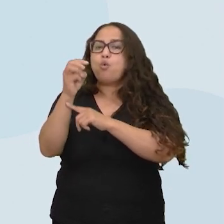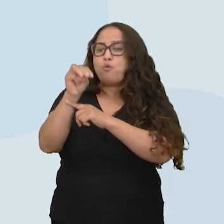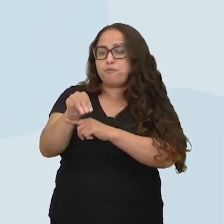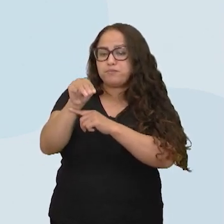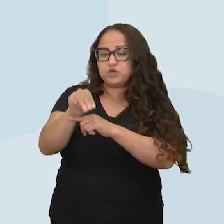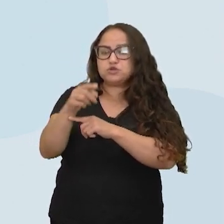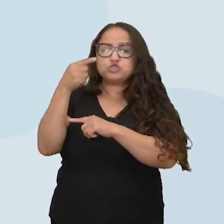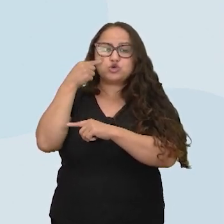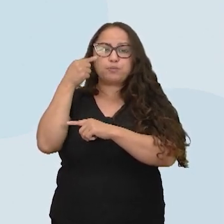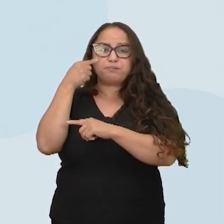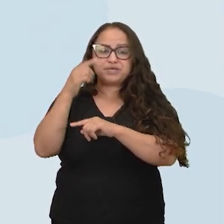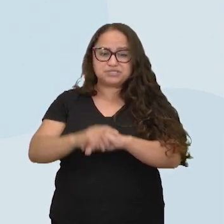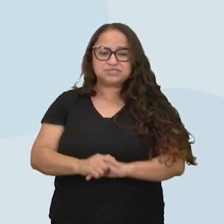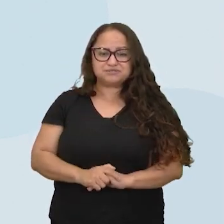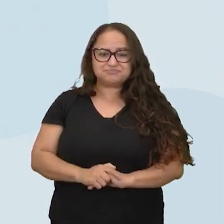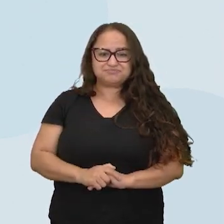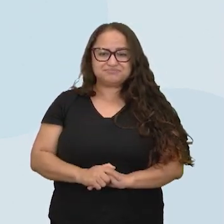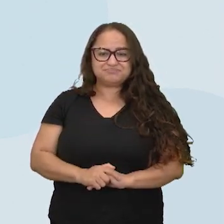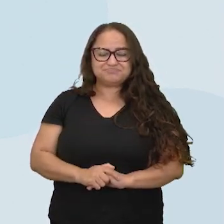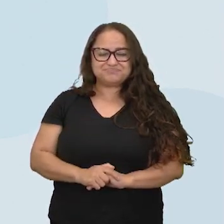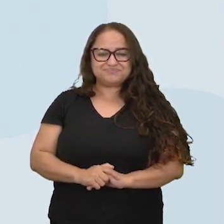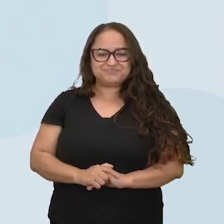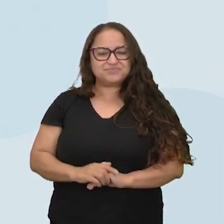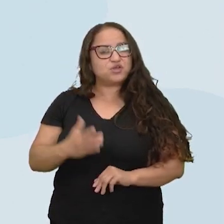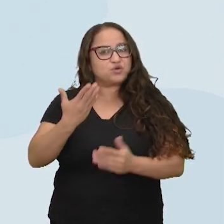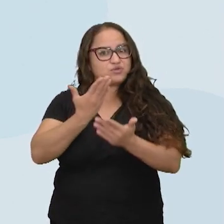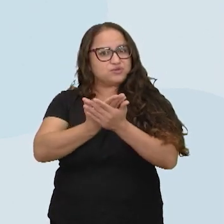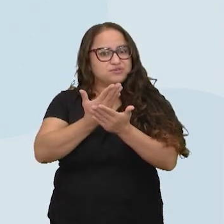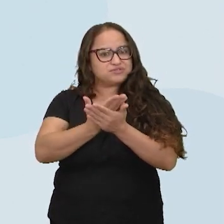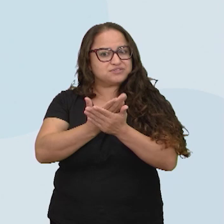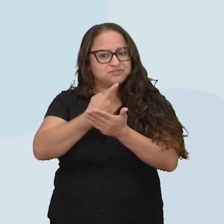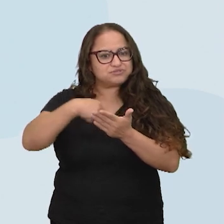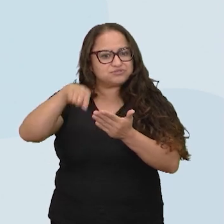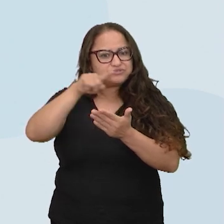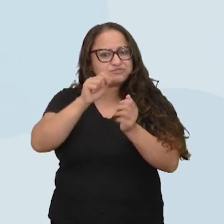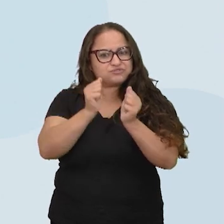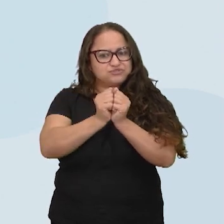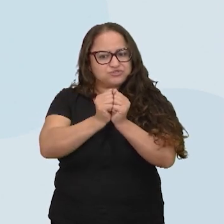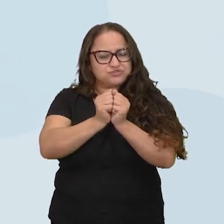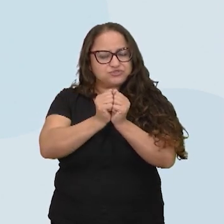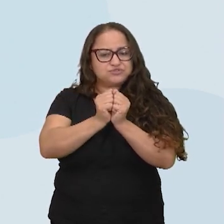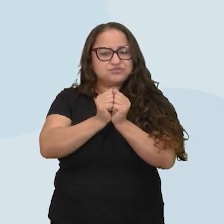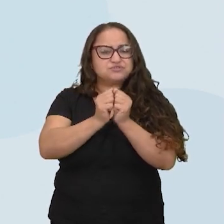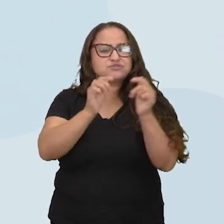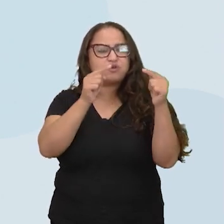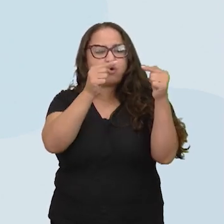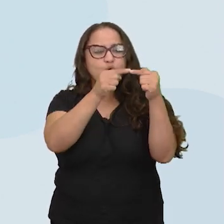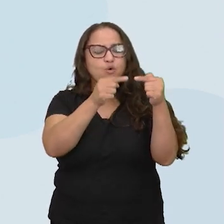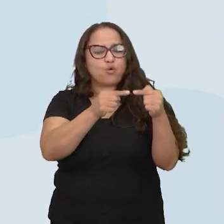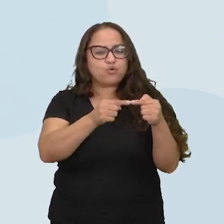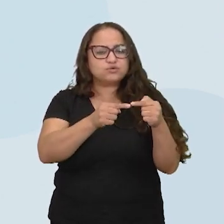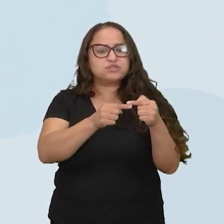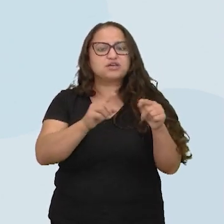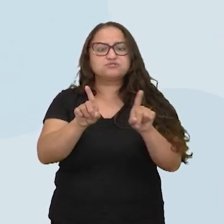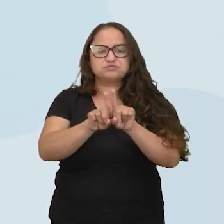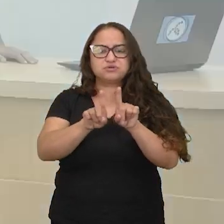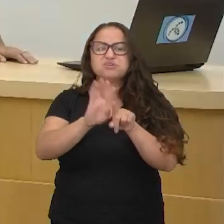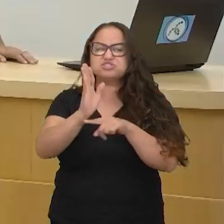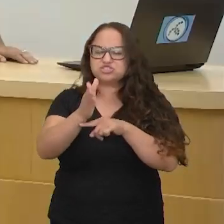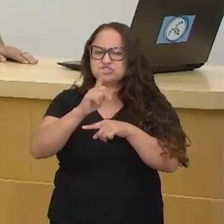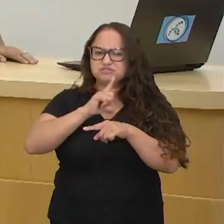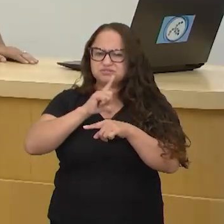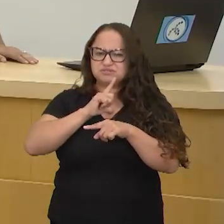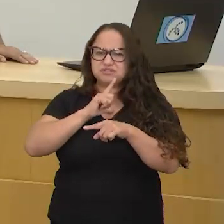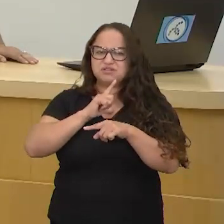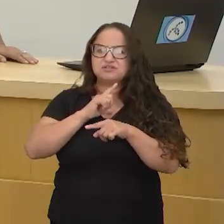vocês pensarem um pouquinho, nossos professores aí, os nossos estudantes, para ver se vocês, né, já têm contato com as partículas aí e um pouquinho